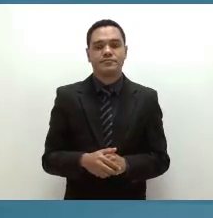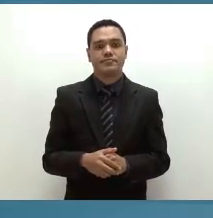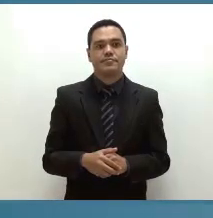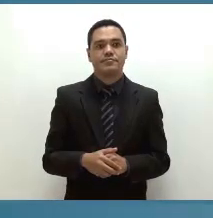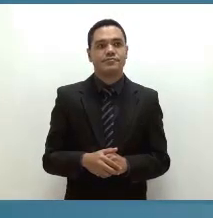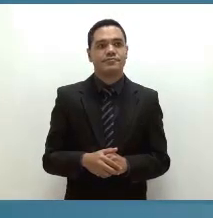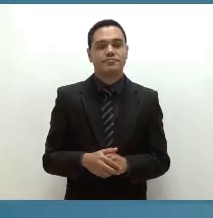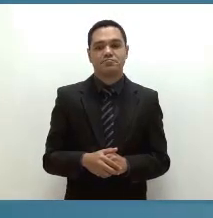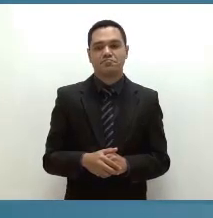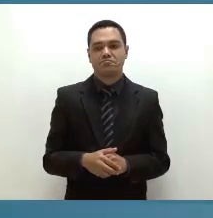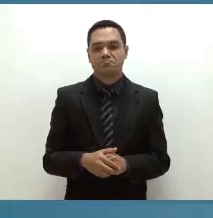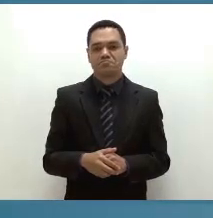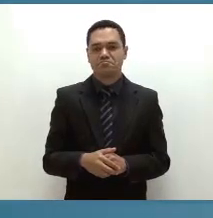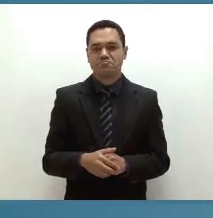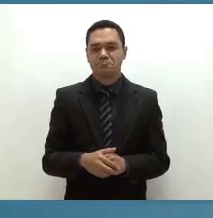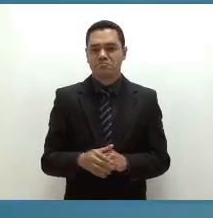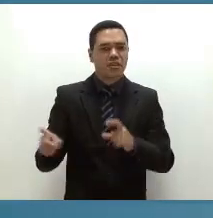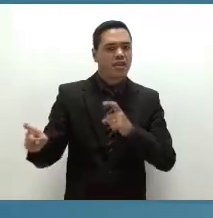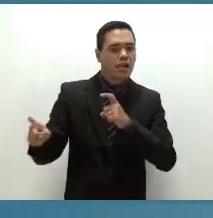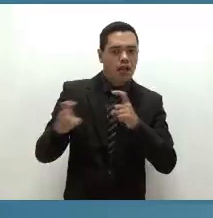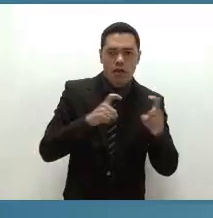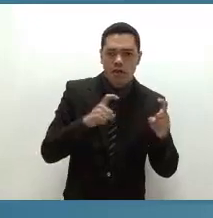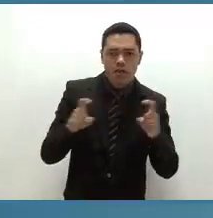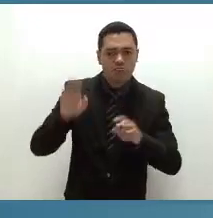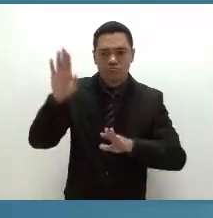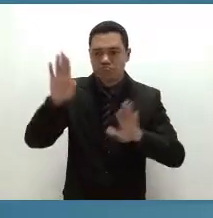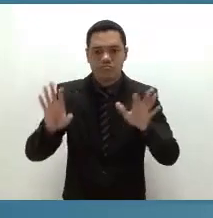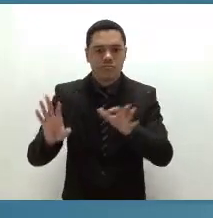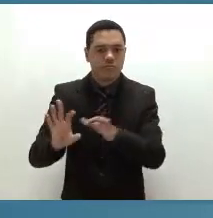Em não havendo manifestação